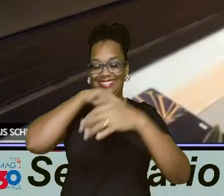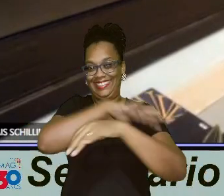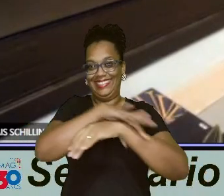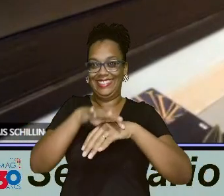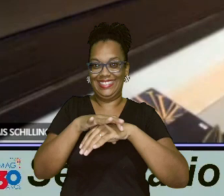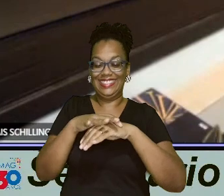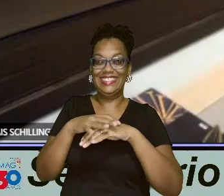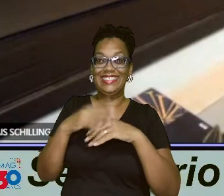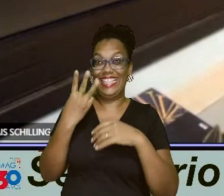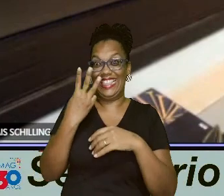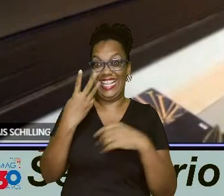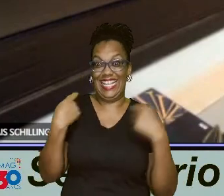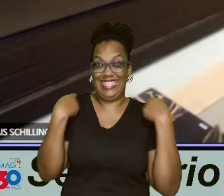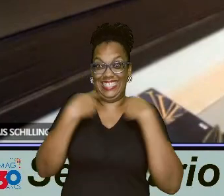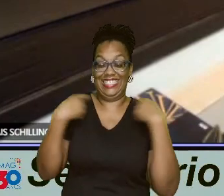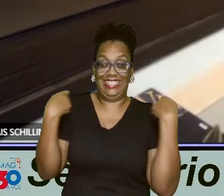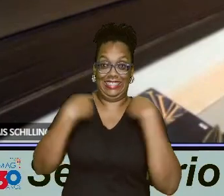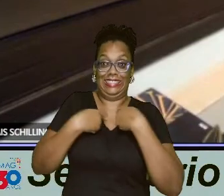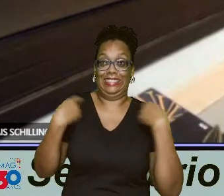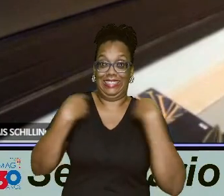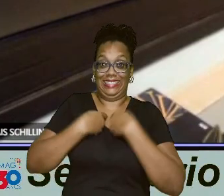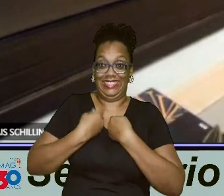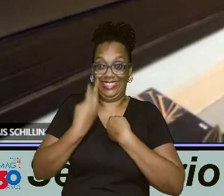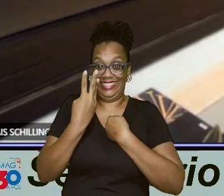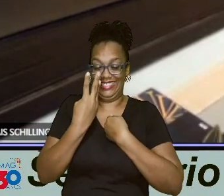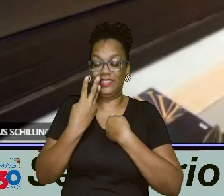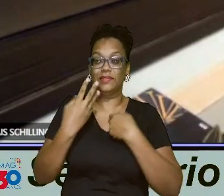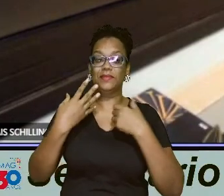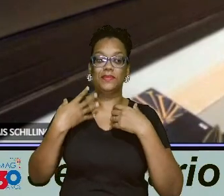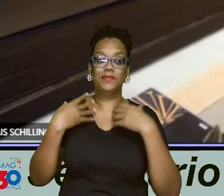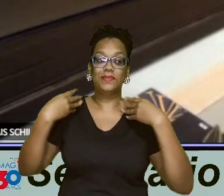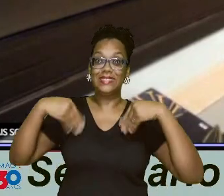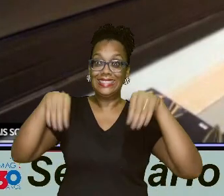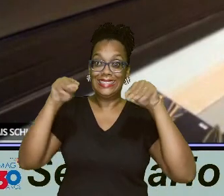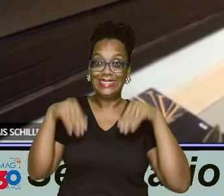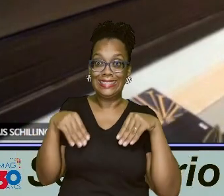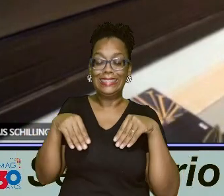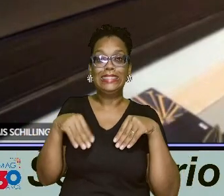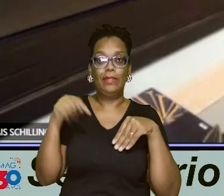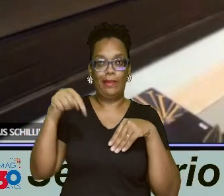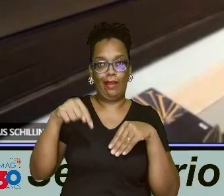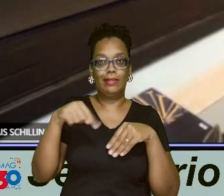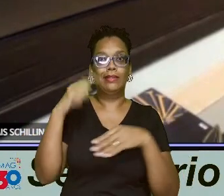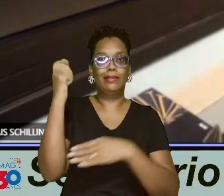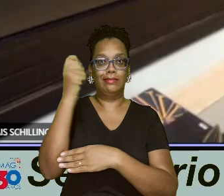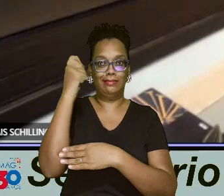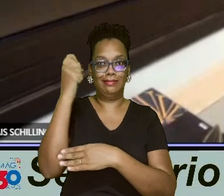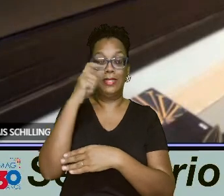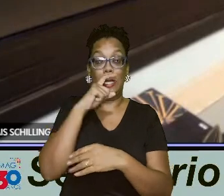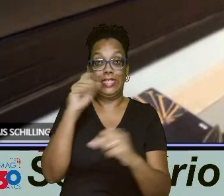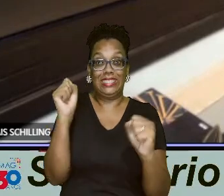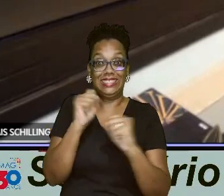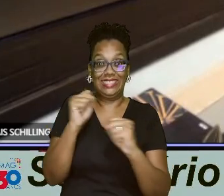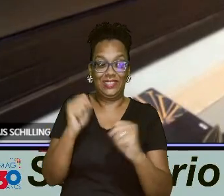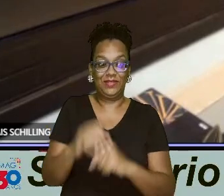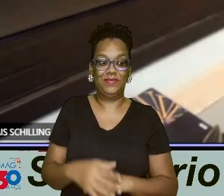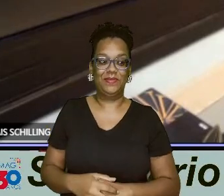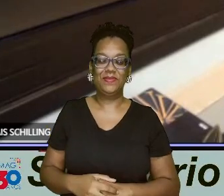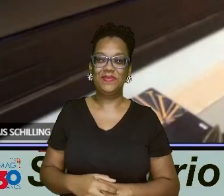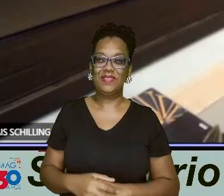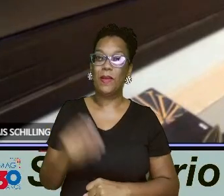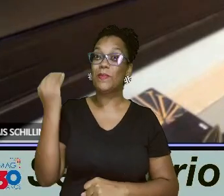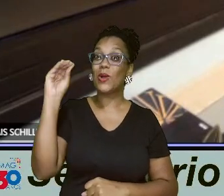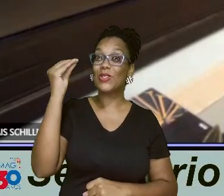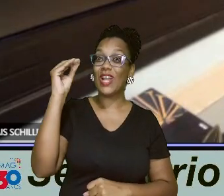três casacos, um em cima do outro, e uma manta, porque aqui, realmente, em Porto Alegre, está bastante frio. Atrás de mim tem um fundo